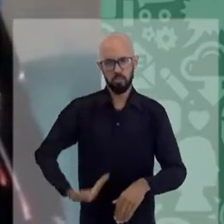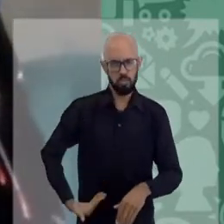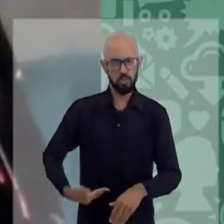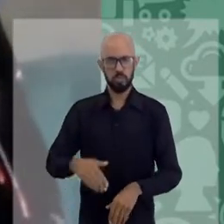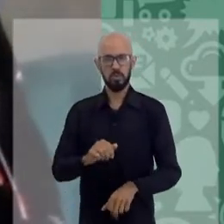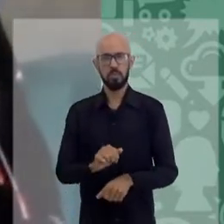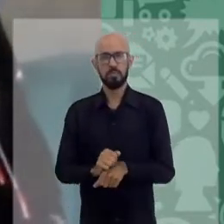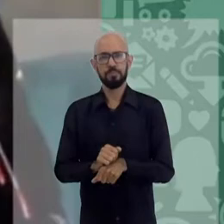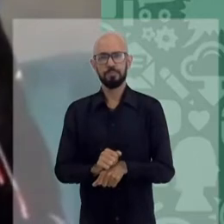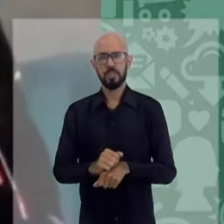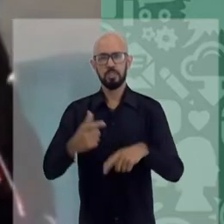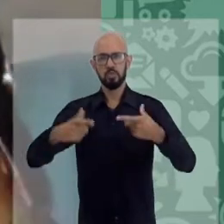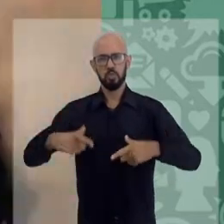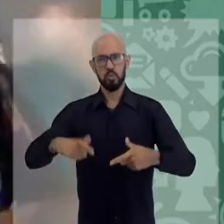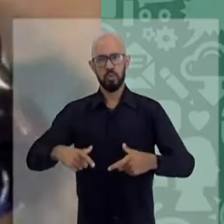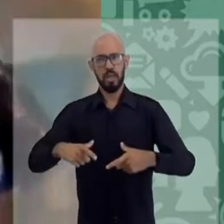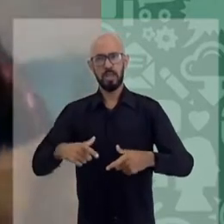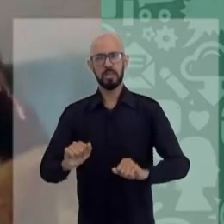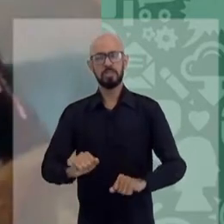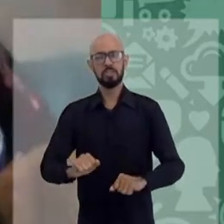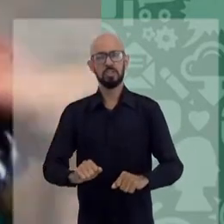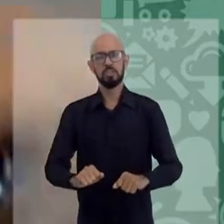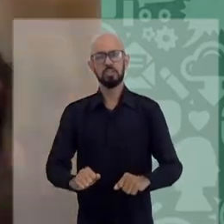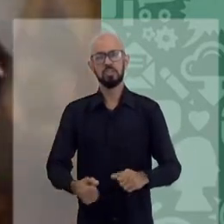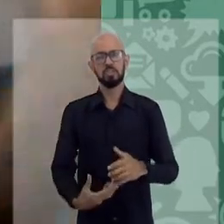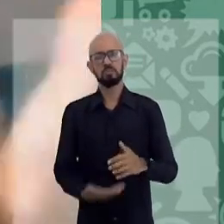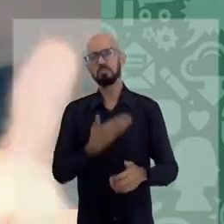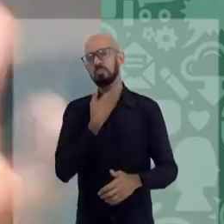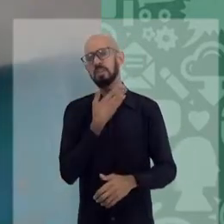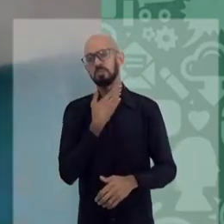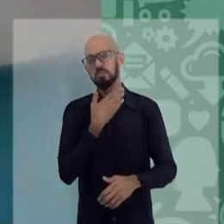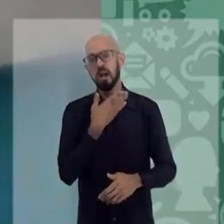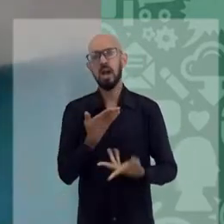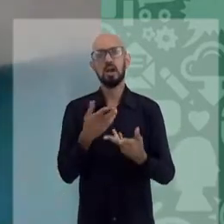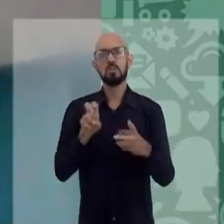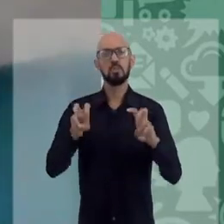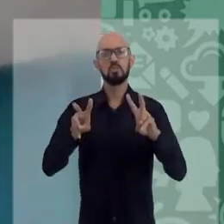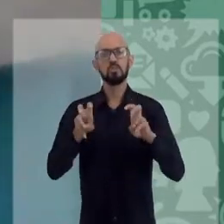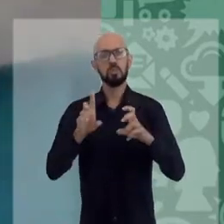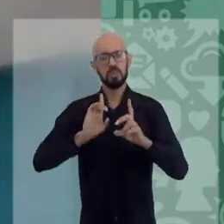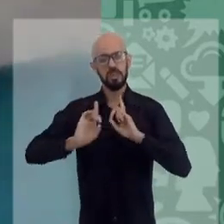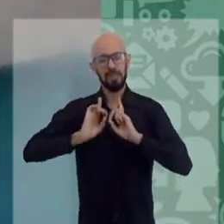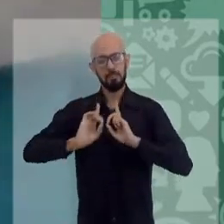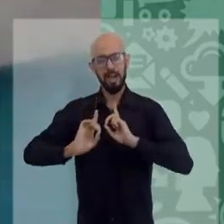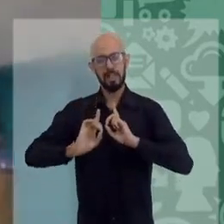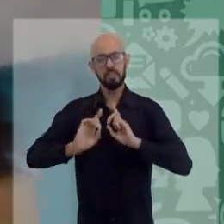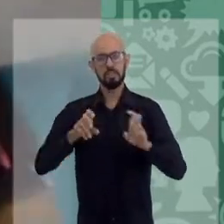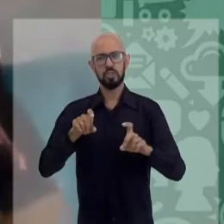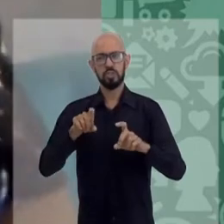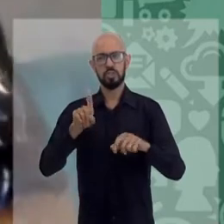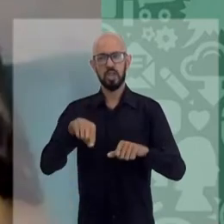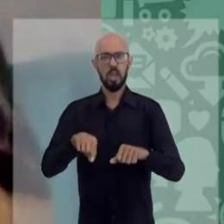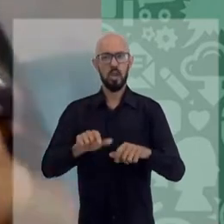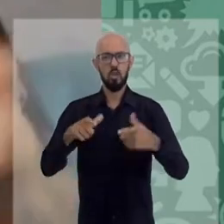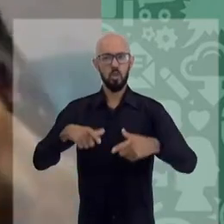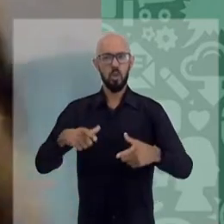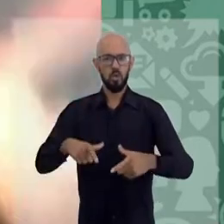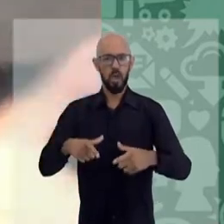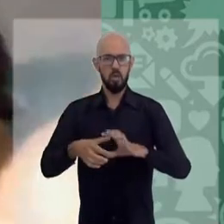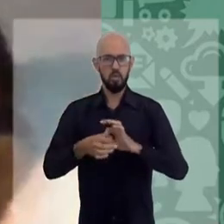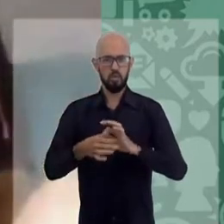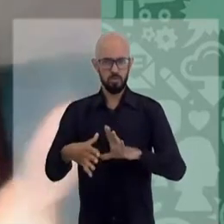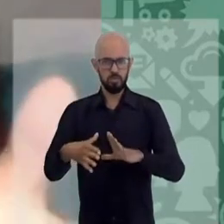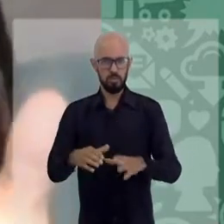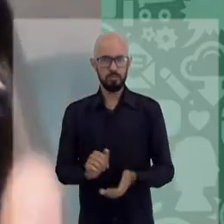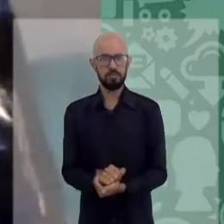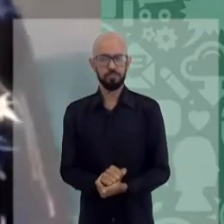e o público, né, esse lugar onde a gente debate política, que ele é fundamental, né, para uma democracia saudável, que é um